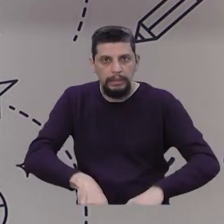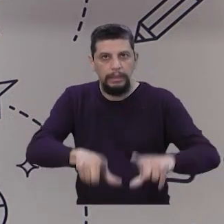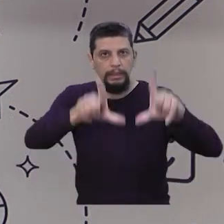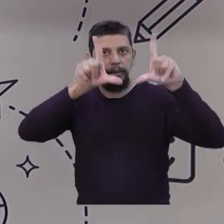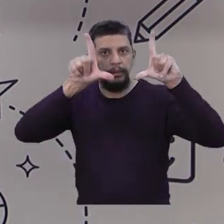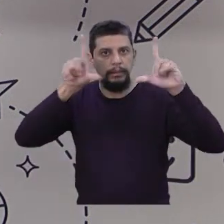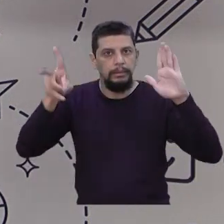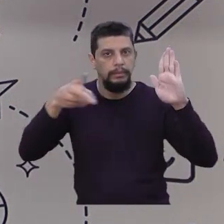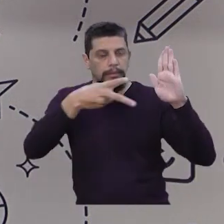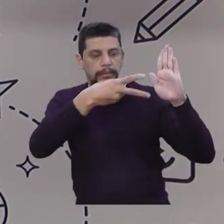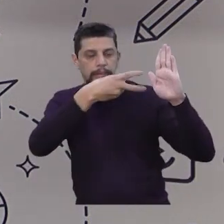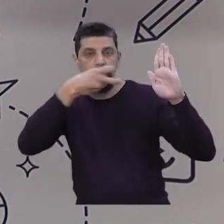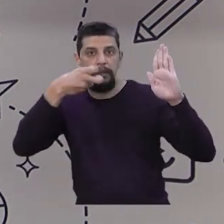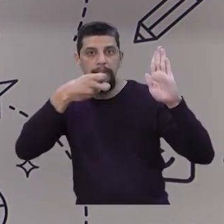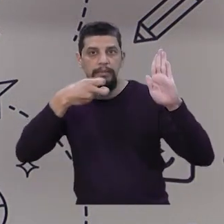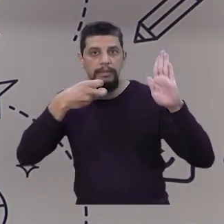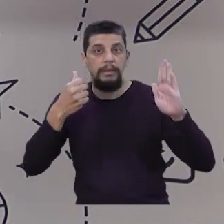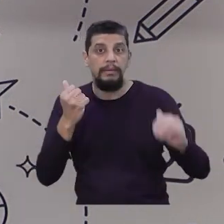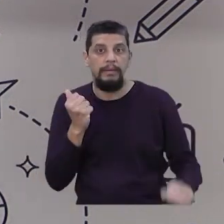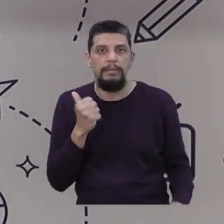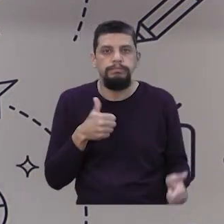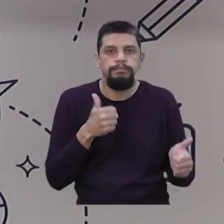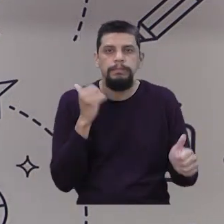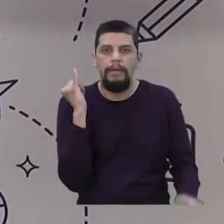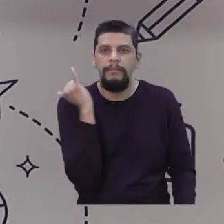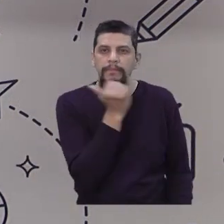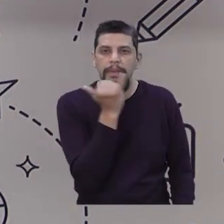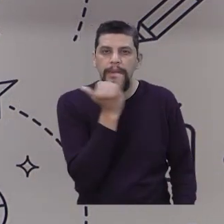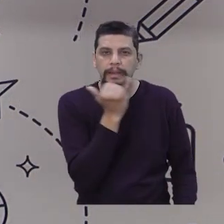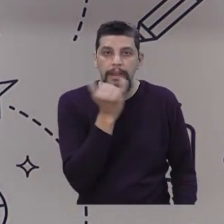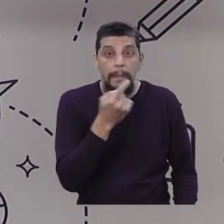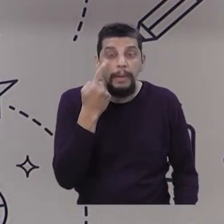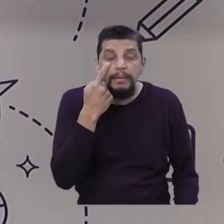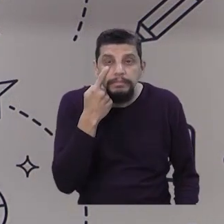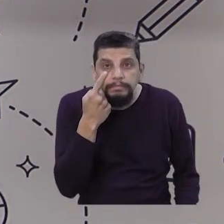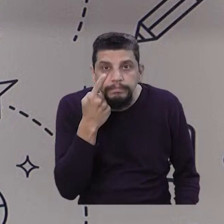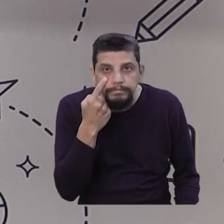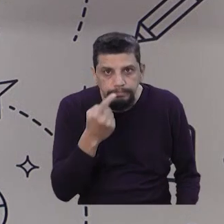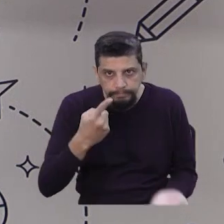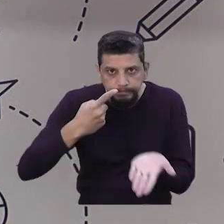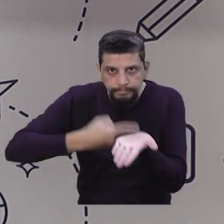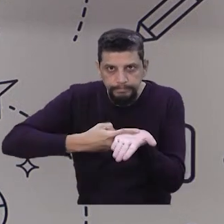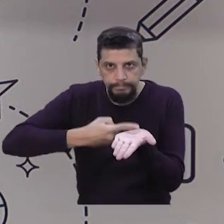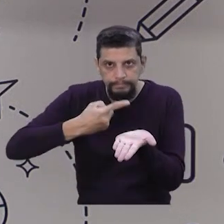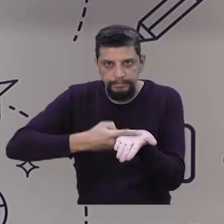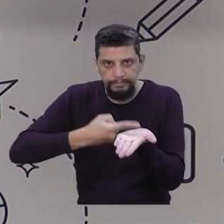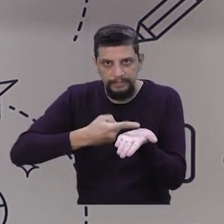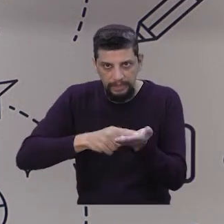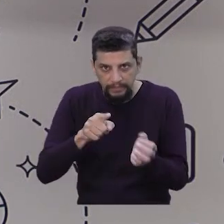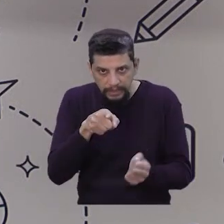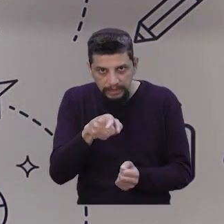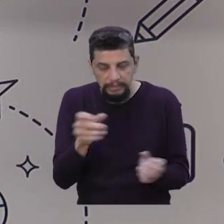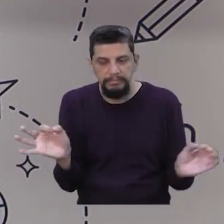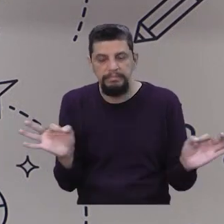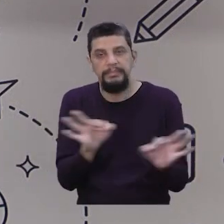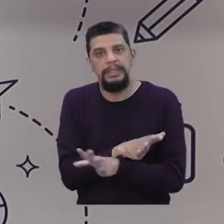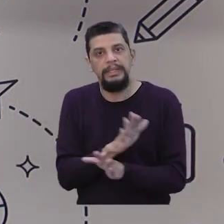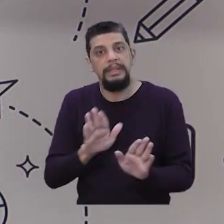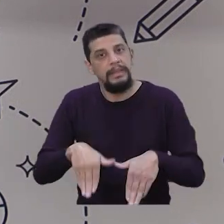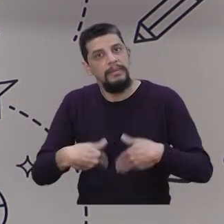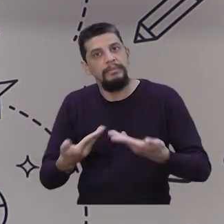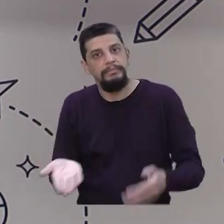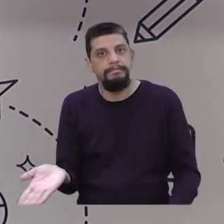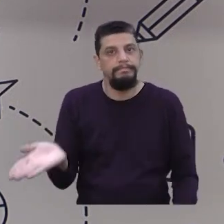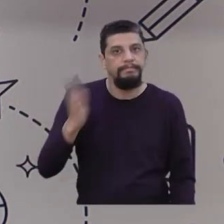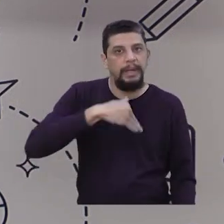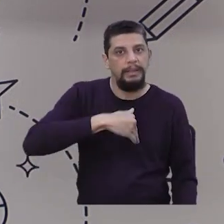a resposta e vai falar bem alto, pertinho da televisão, para eu poder ouvir daqui. Combinado? Estão prontos? Então